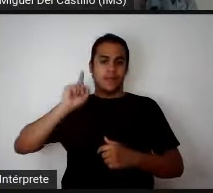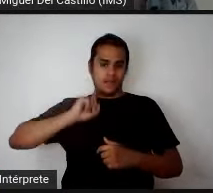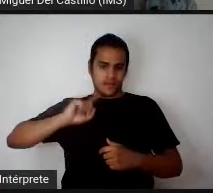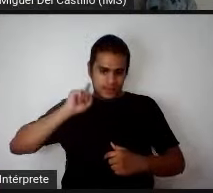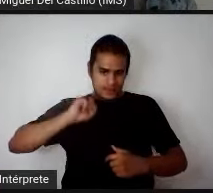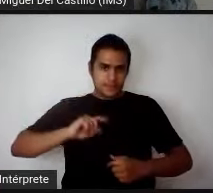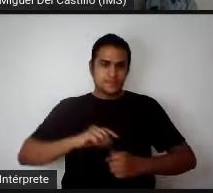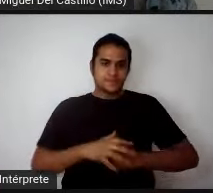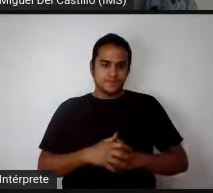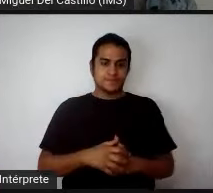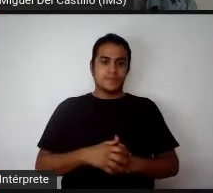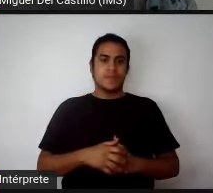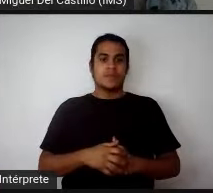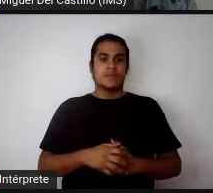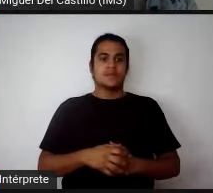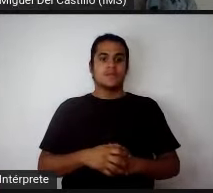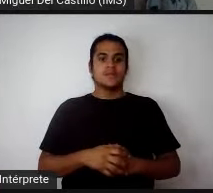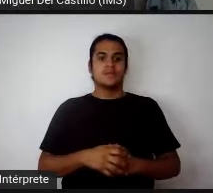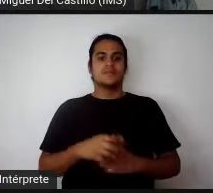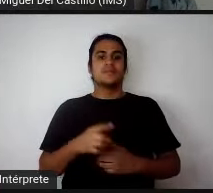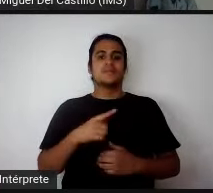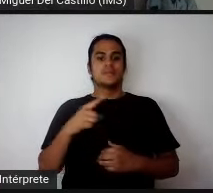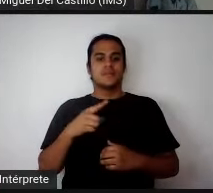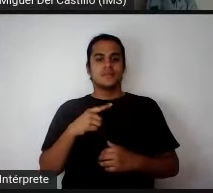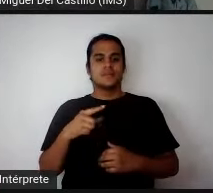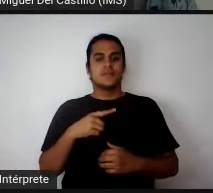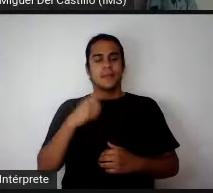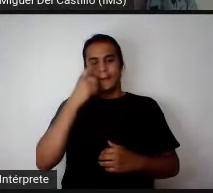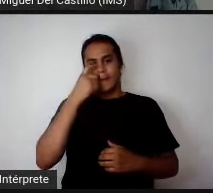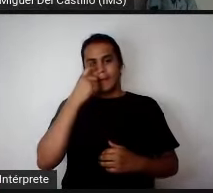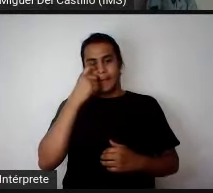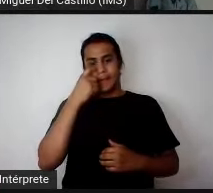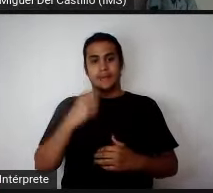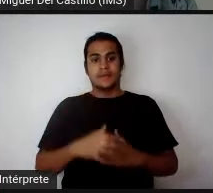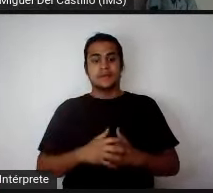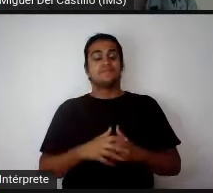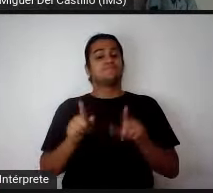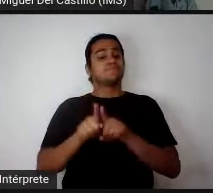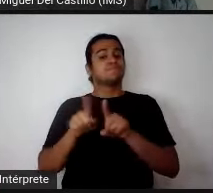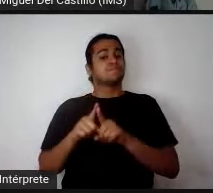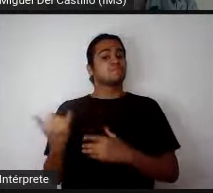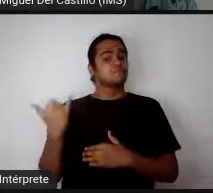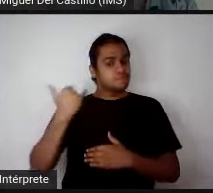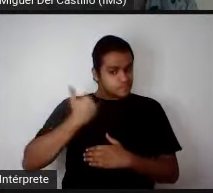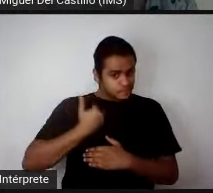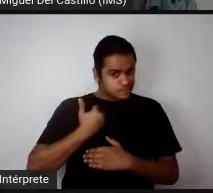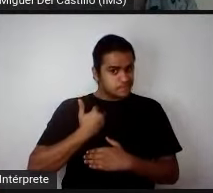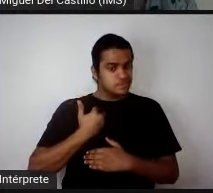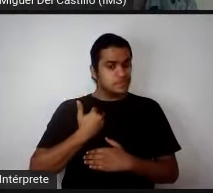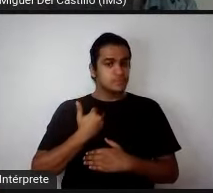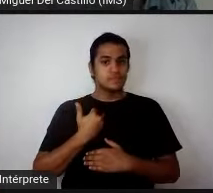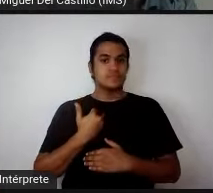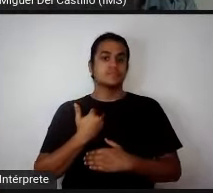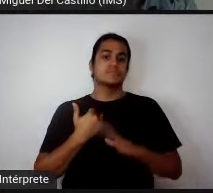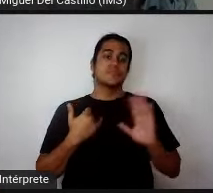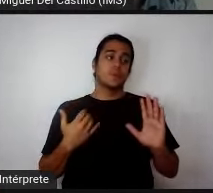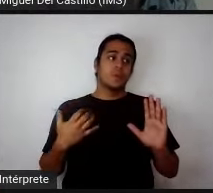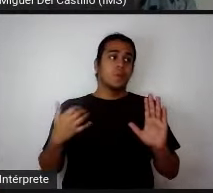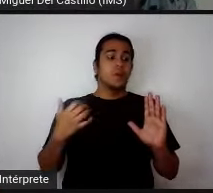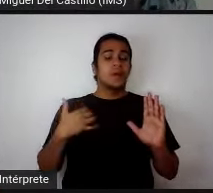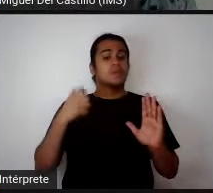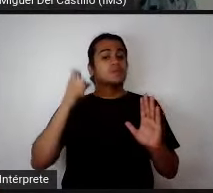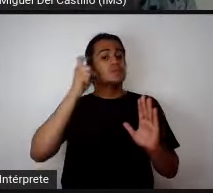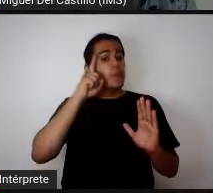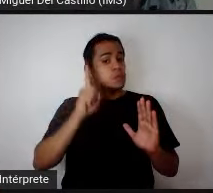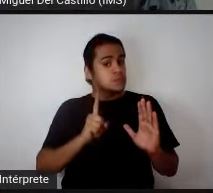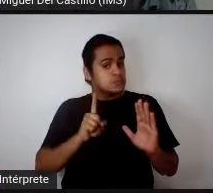livro a João Guimarães Rosa e me falou assim, não sei se você